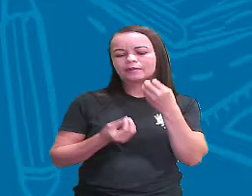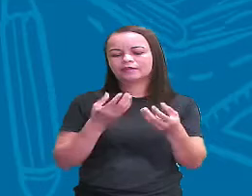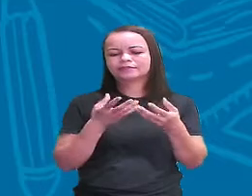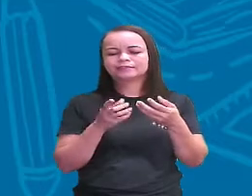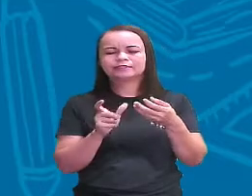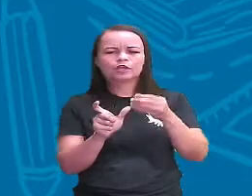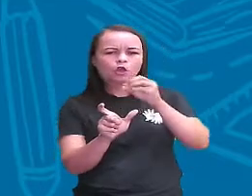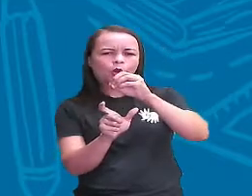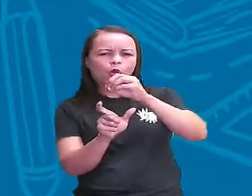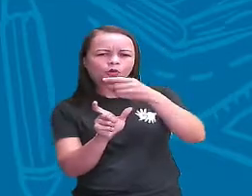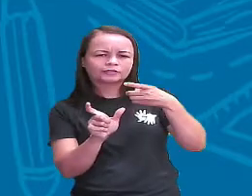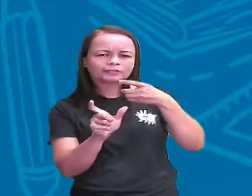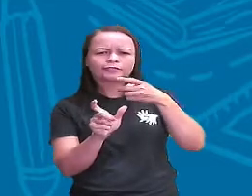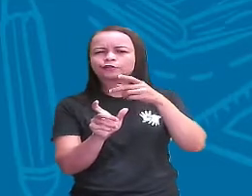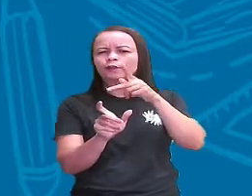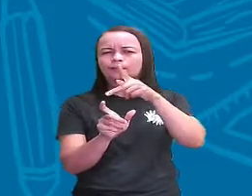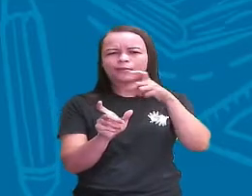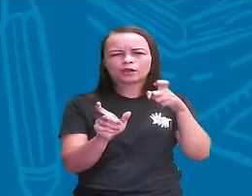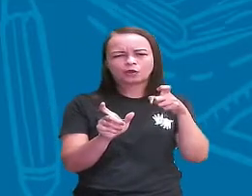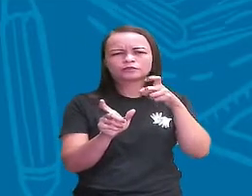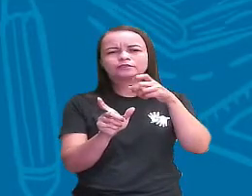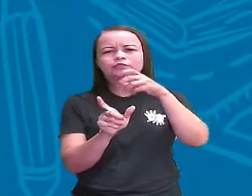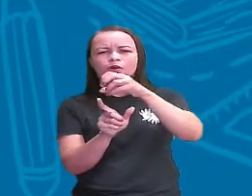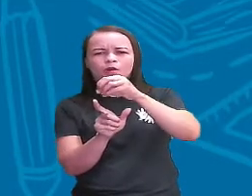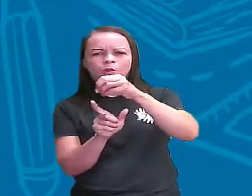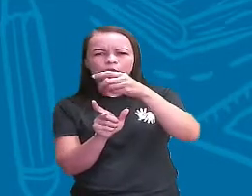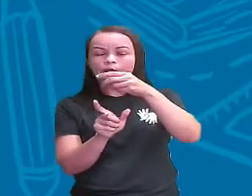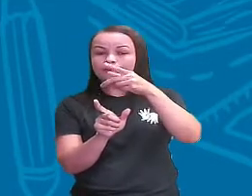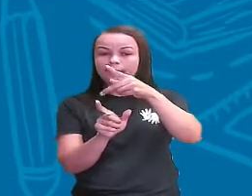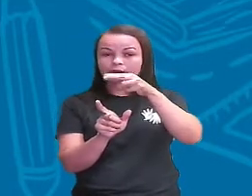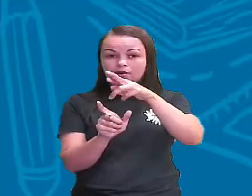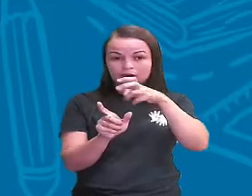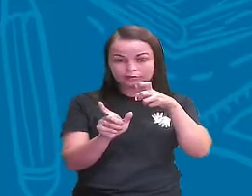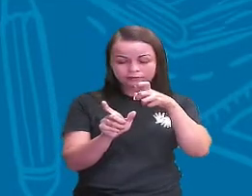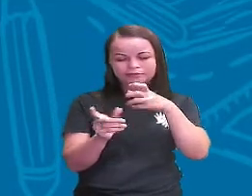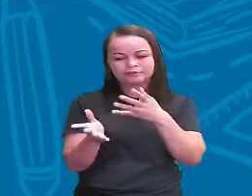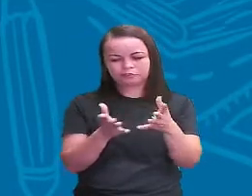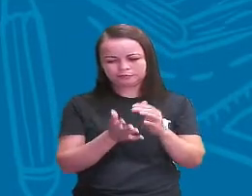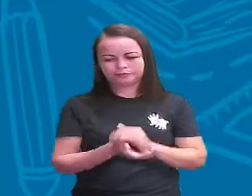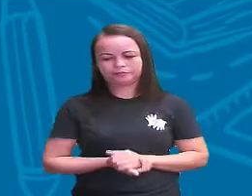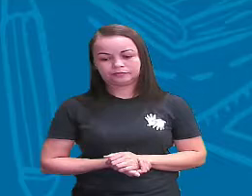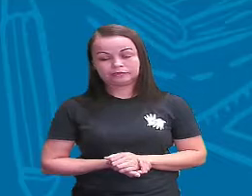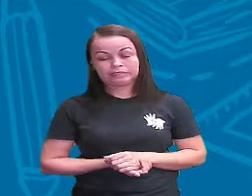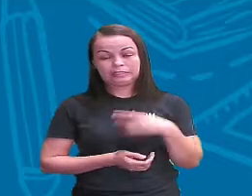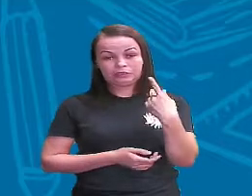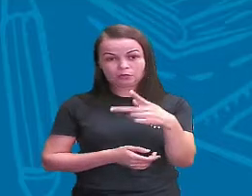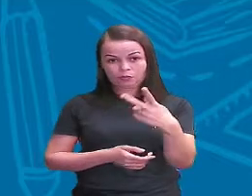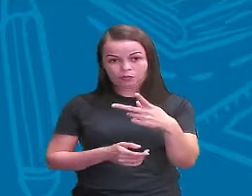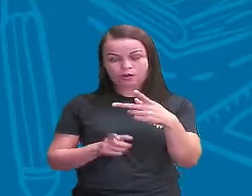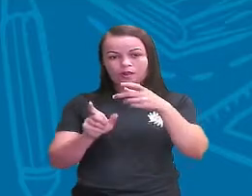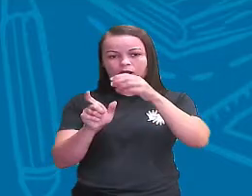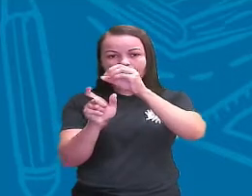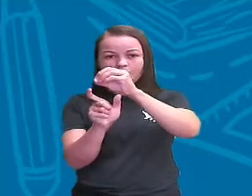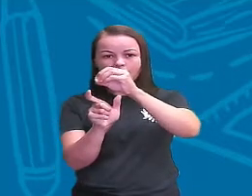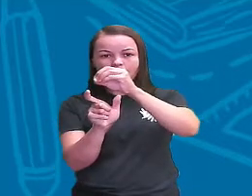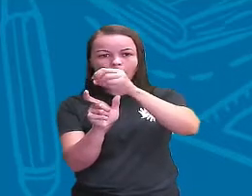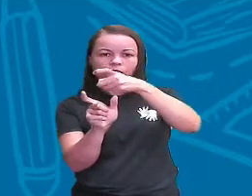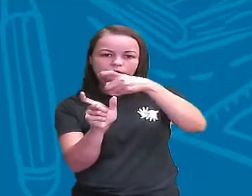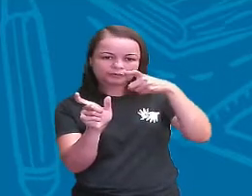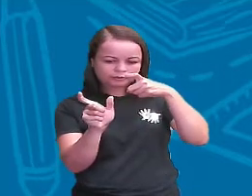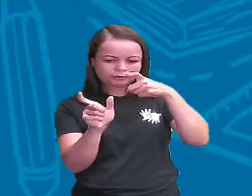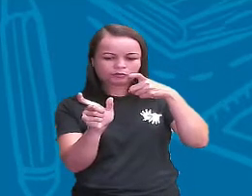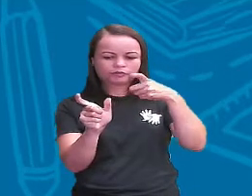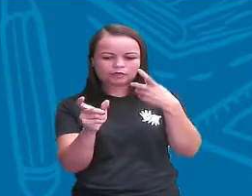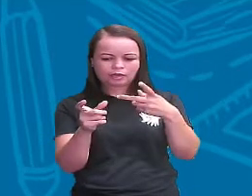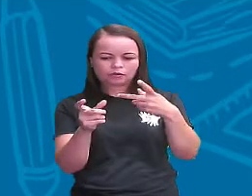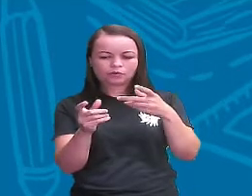se é paroxítona, se é proparoxítona. Então, vejam só. As oxítonas é quando a última sílaba